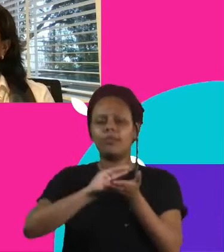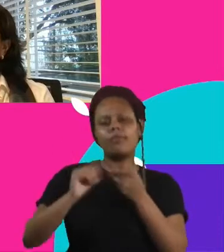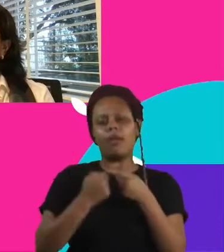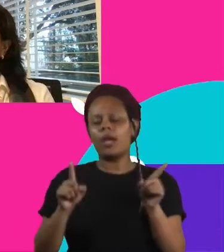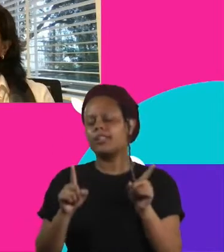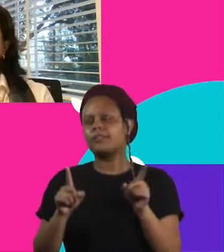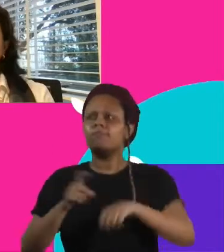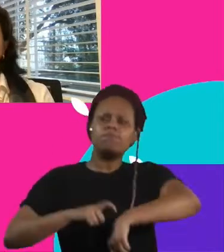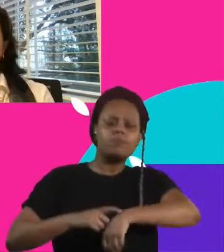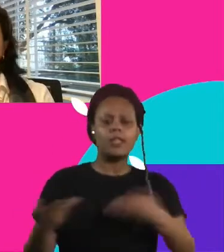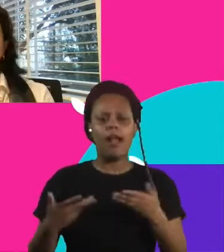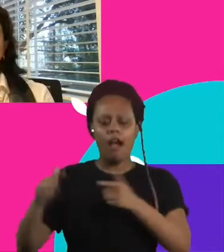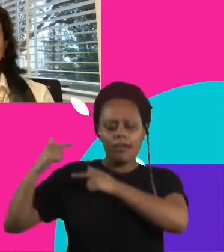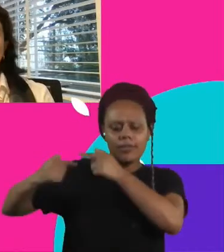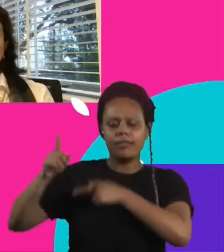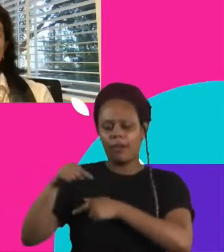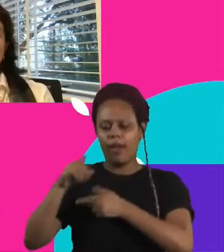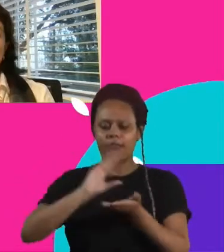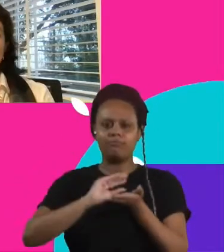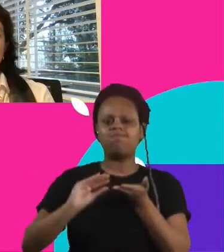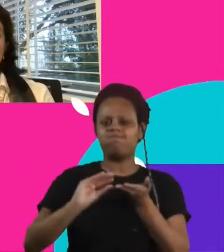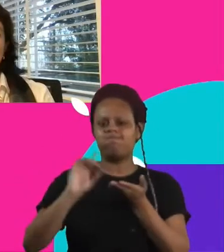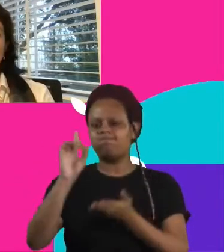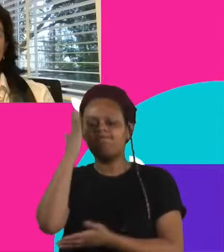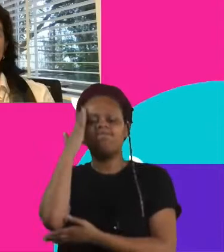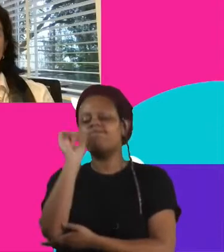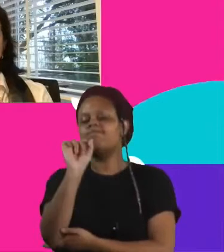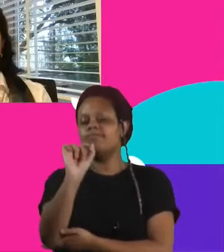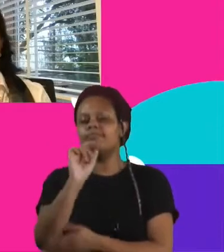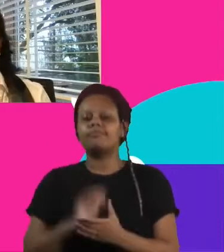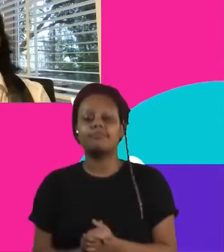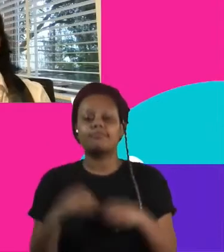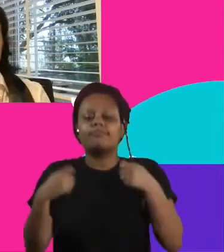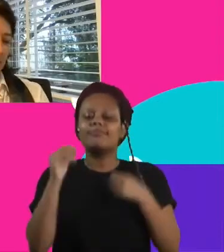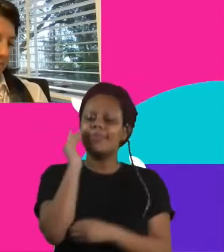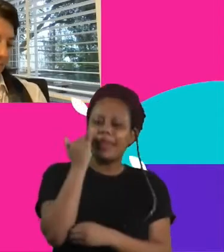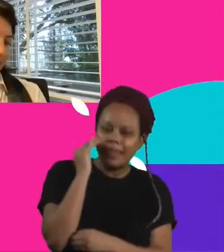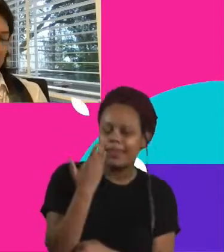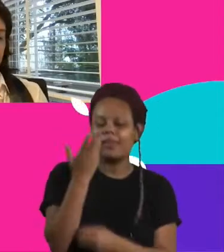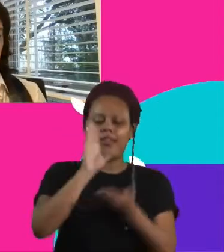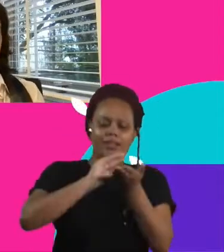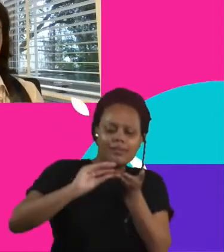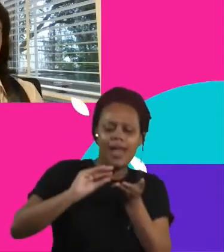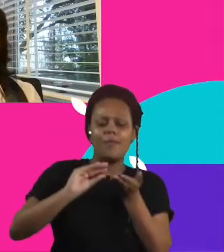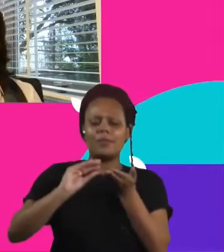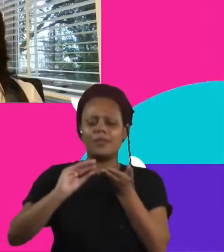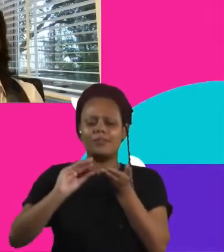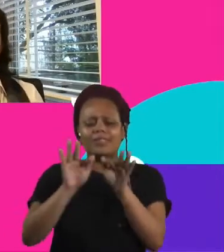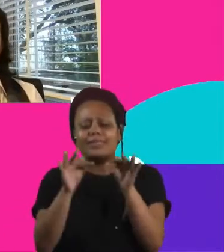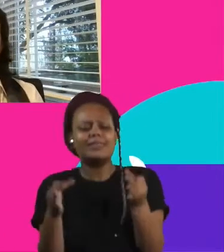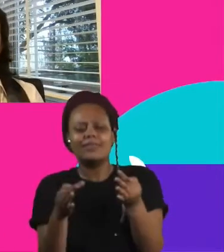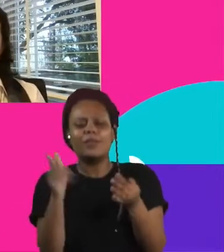dos dados. E nós sabemos que nós precisamos entender de dados para poder, no mínimo, navegar